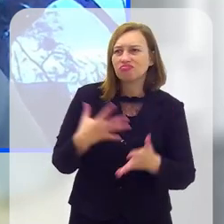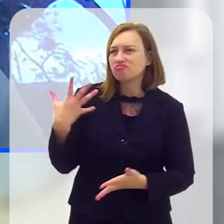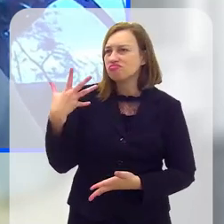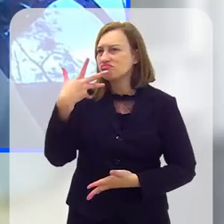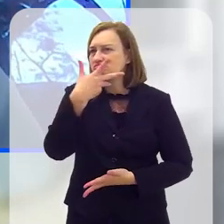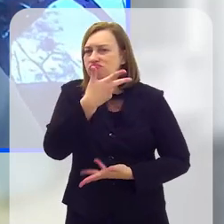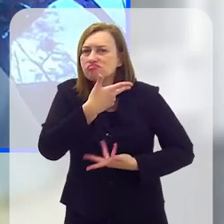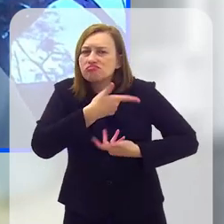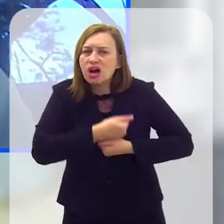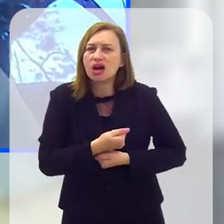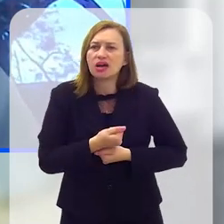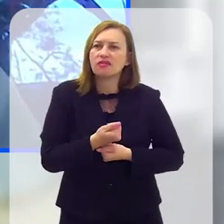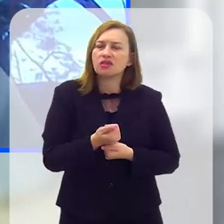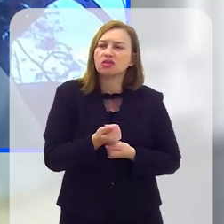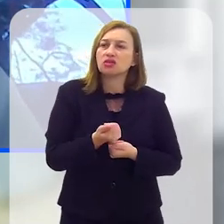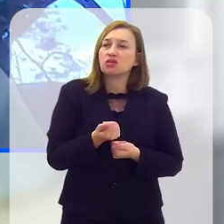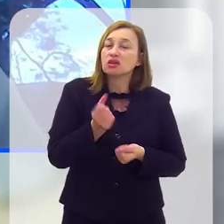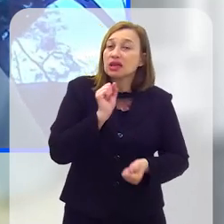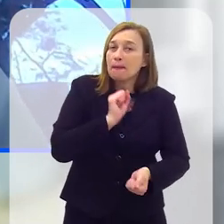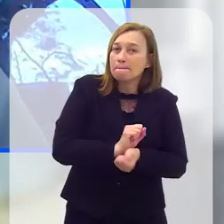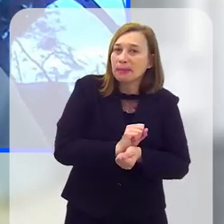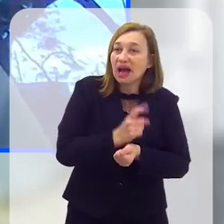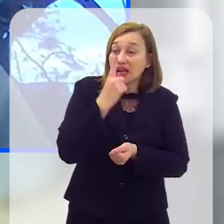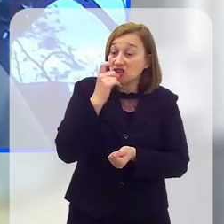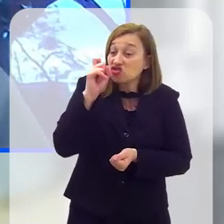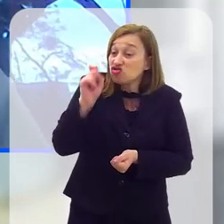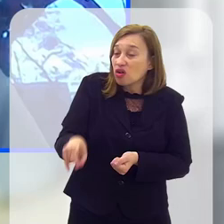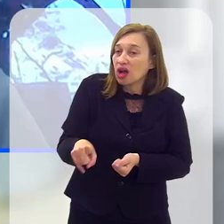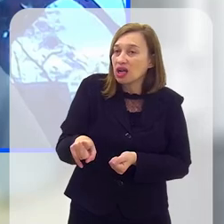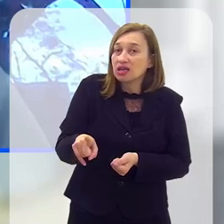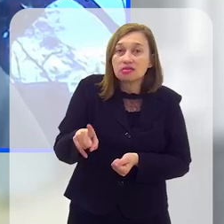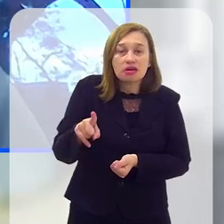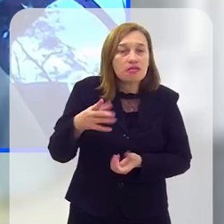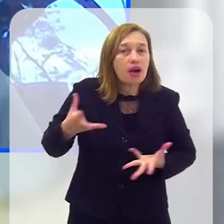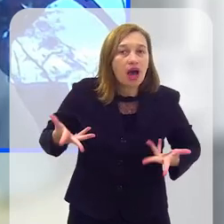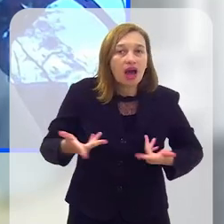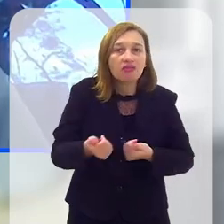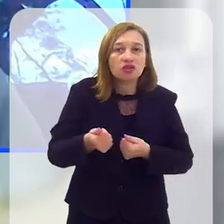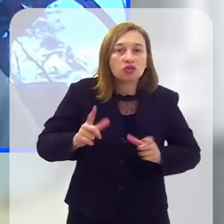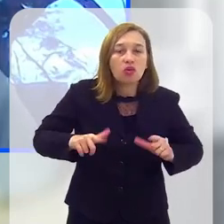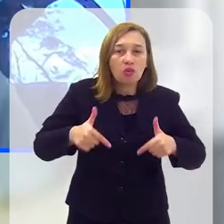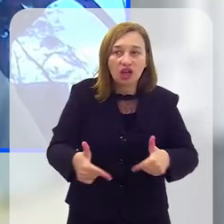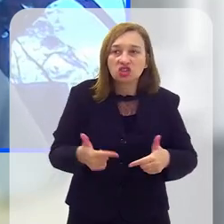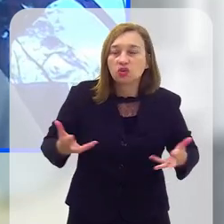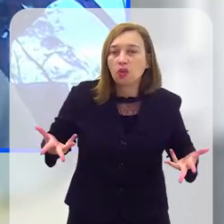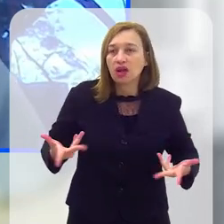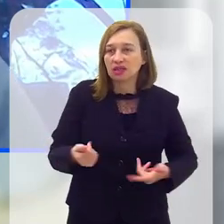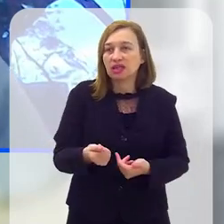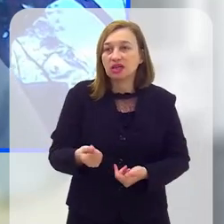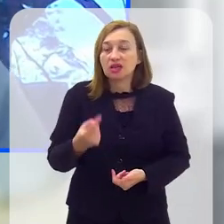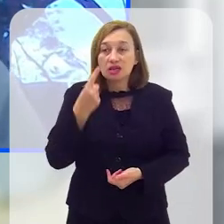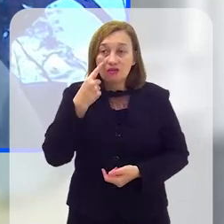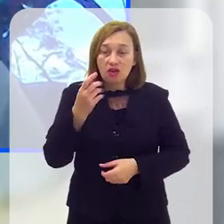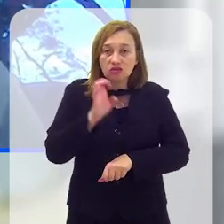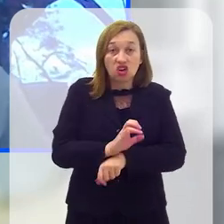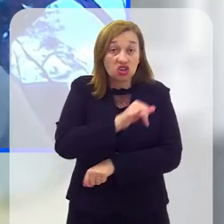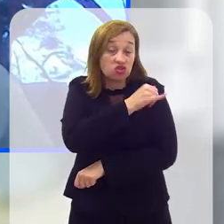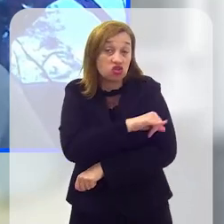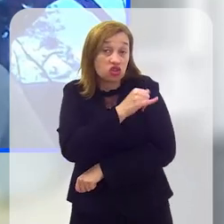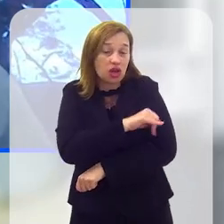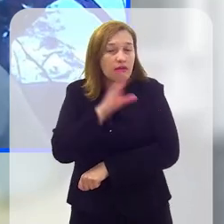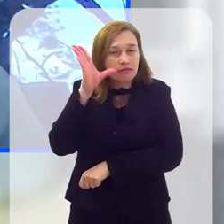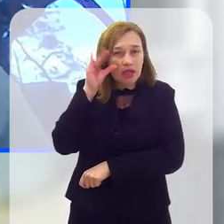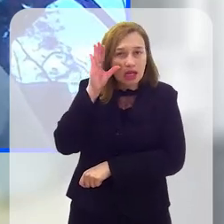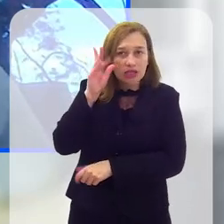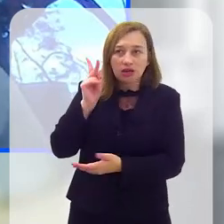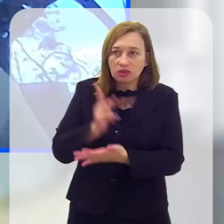incrível. Na hora que você para de maltratar, é impressionante como eles se recuperam rápido. A gente tem um caso aqui no estado do Rio de